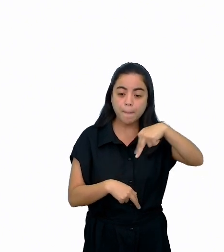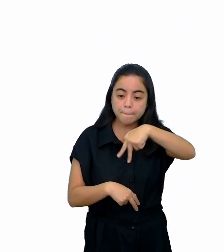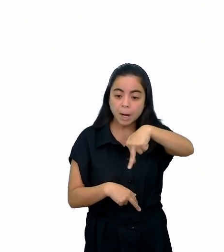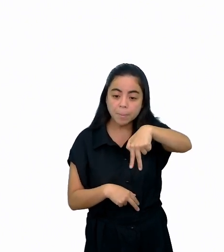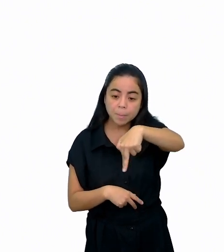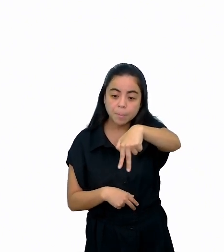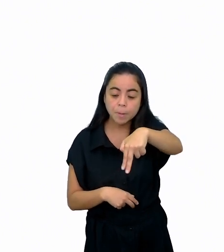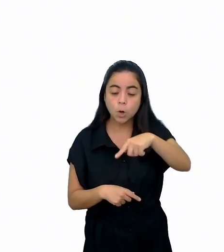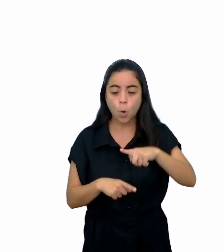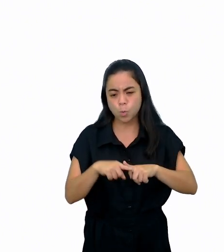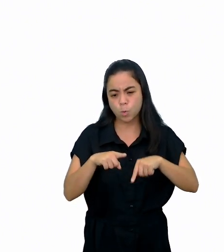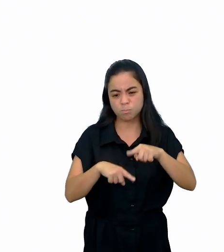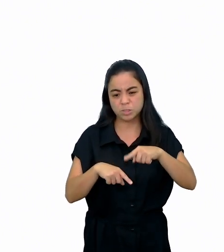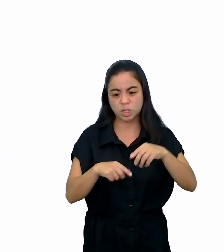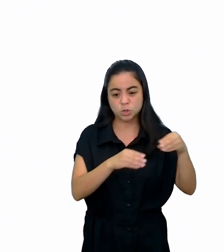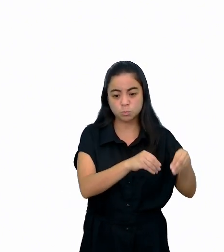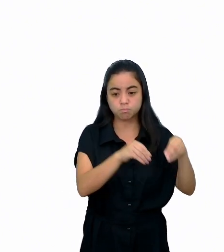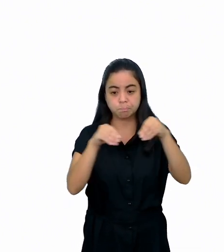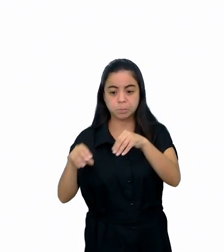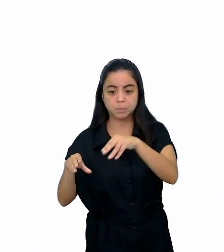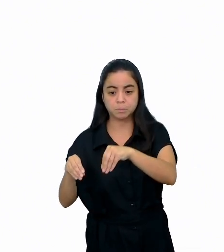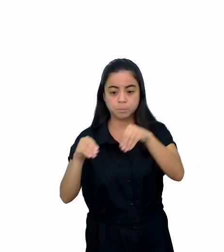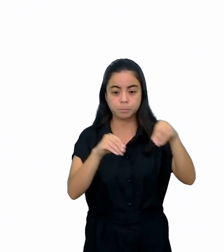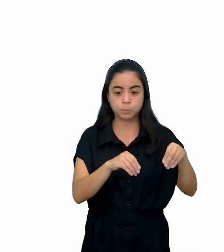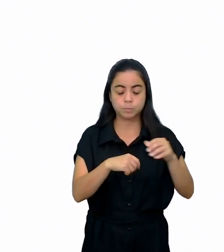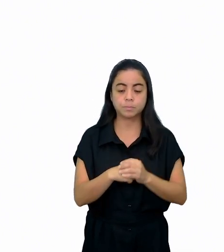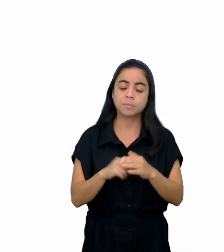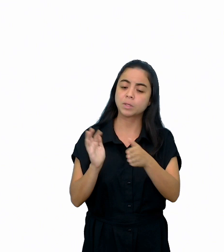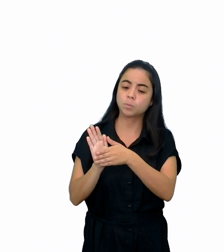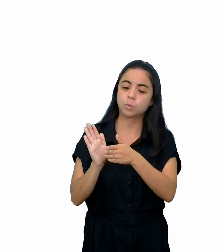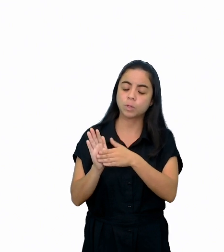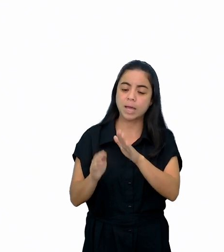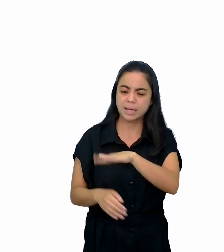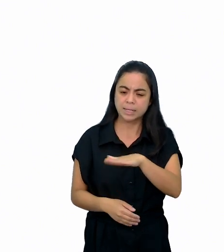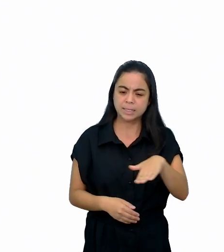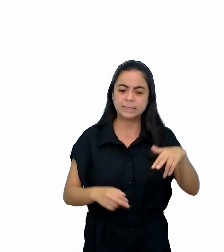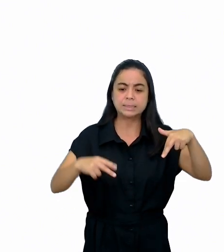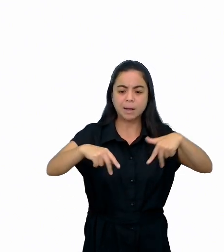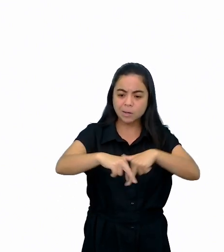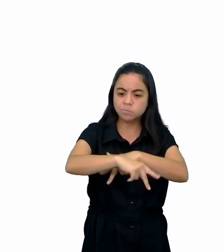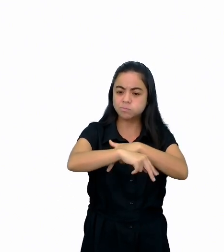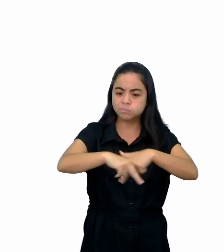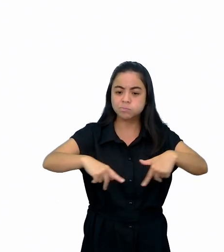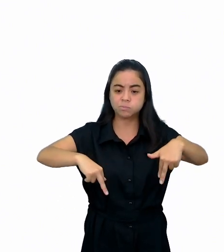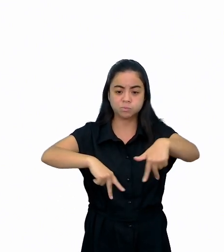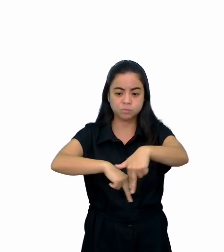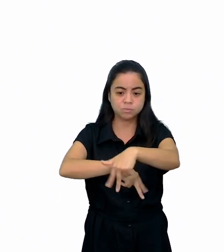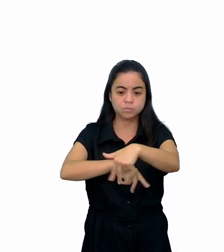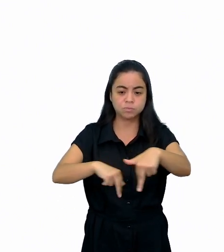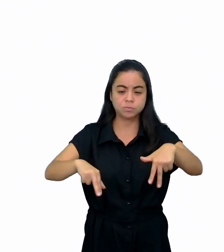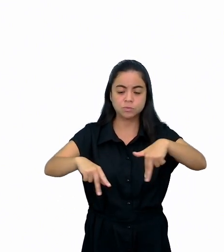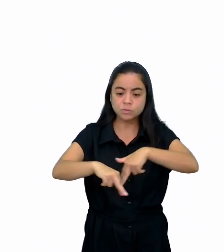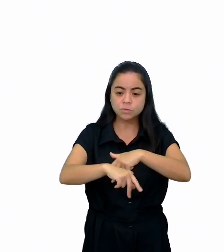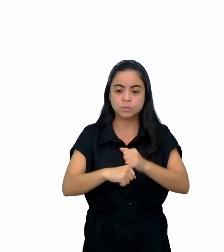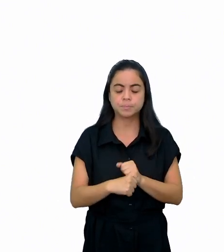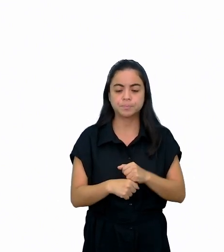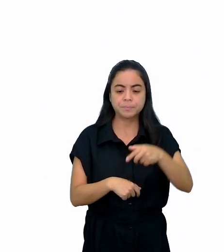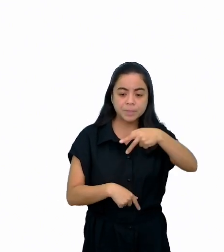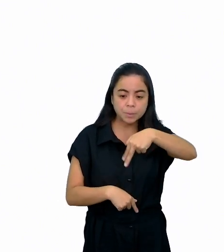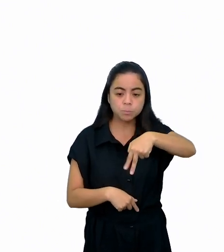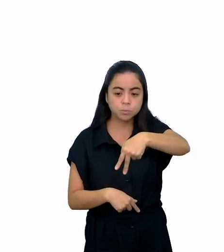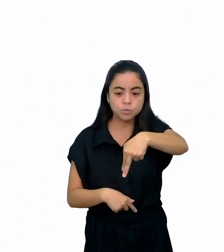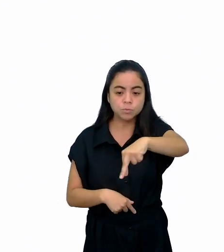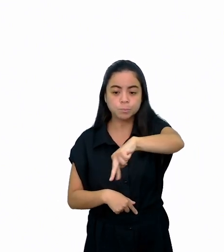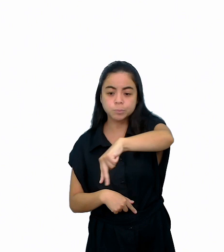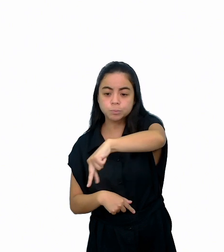de objetos, né? Então, proponha aí que as crianças se movimentem na sala, que elas vivenciem alguns deslocamentos,